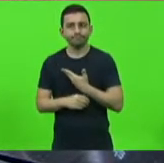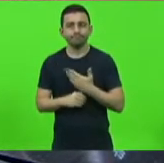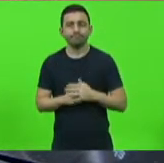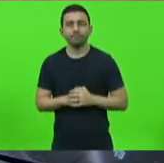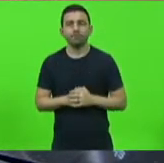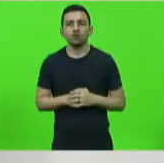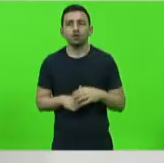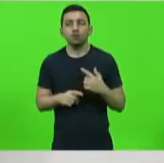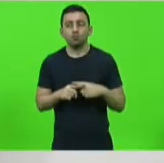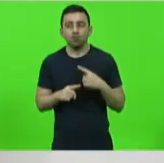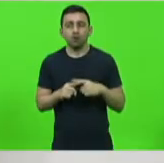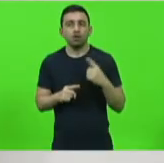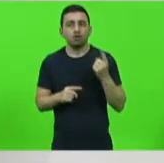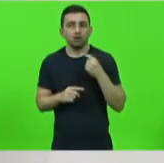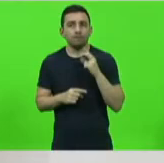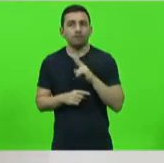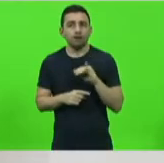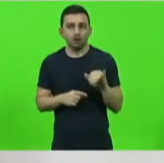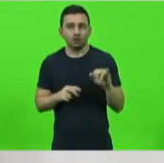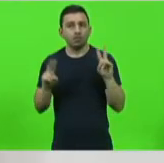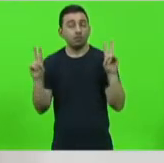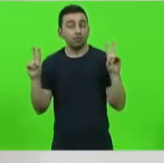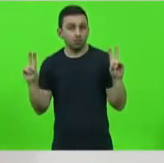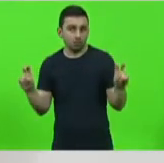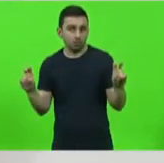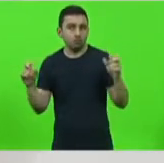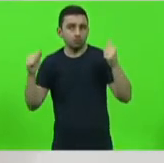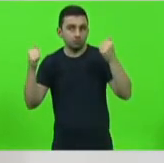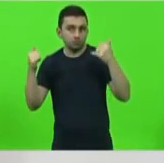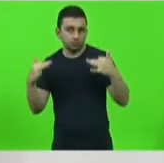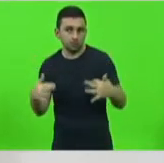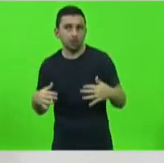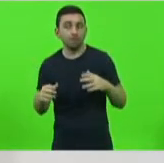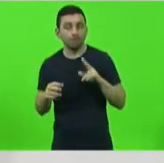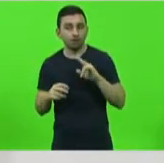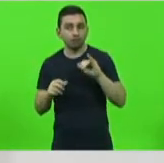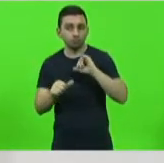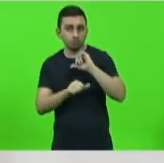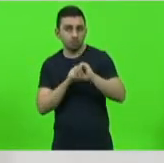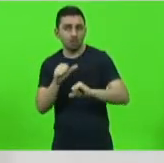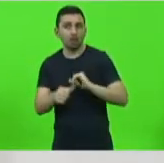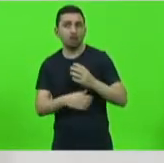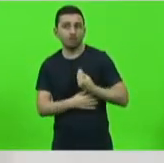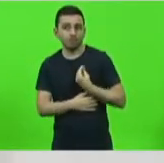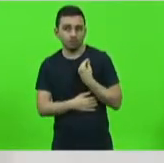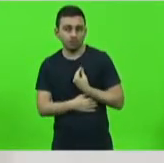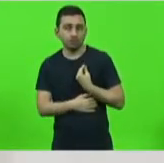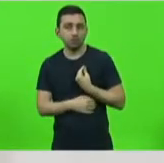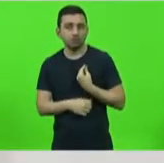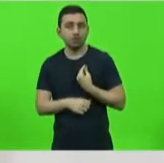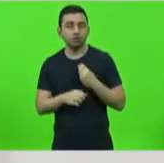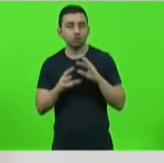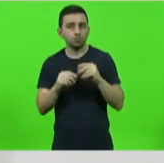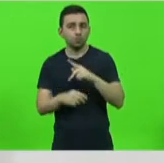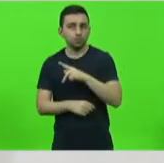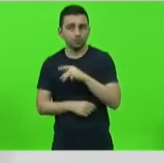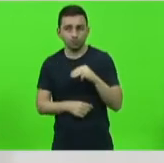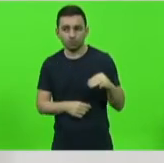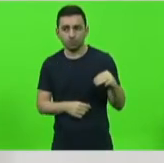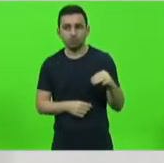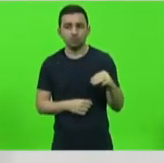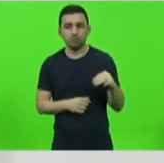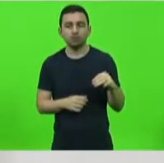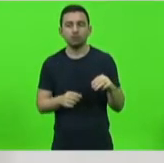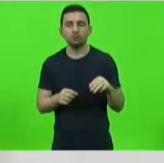porque nós vamos falar aqui de um tema que pode mudar a vida dos praças e dos soldados da